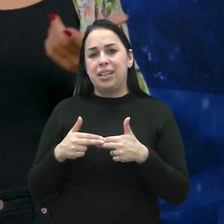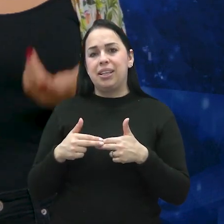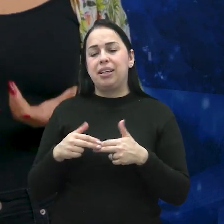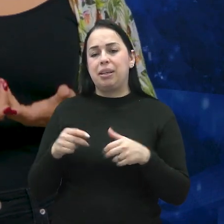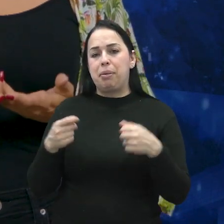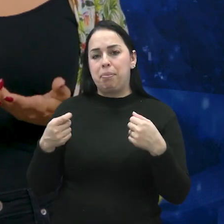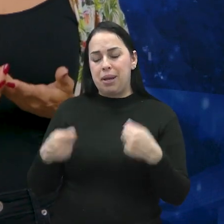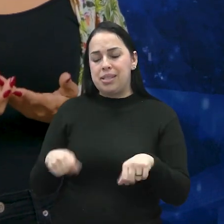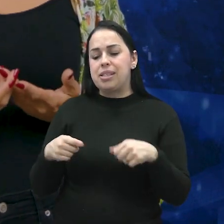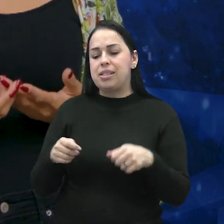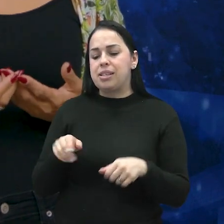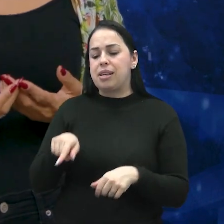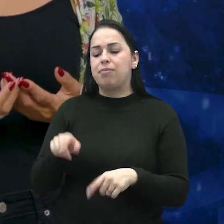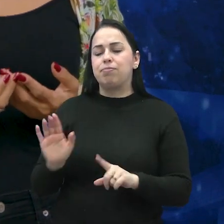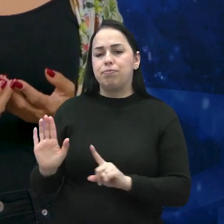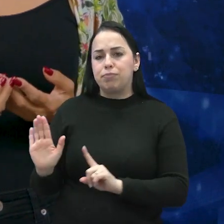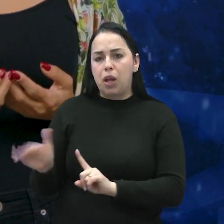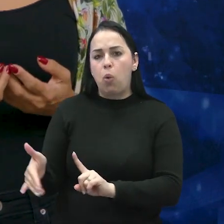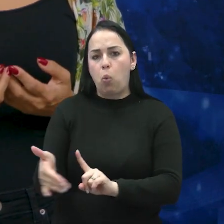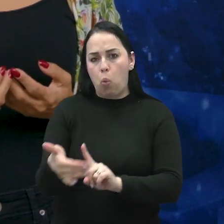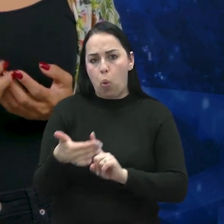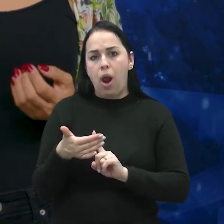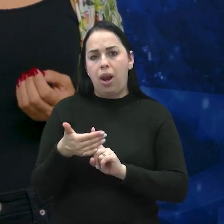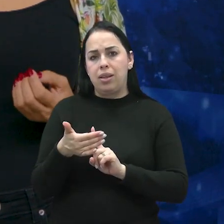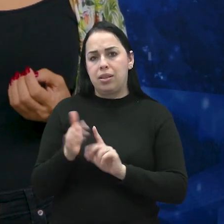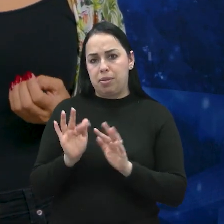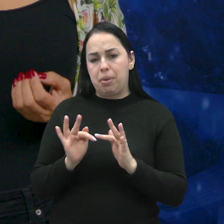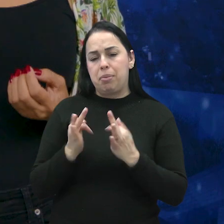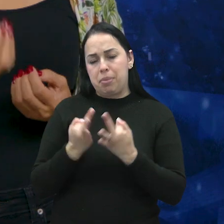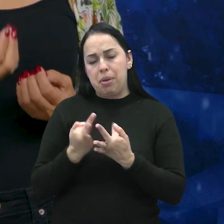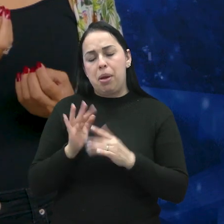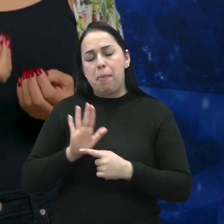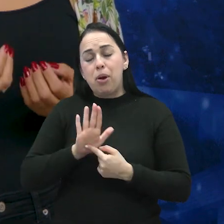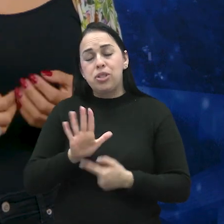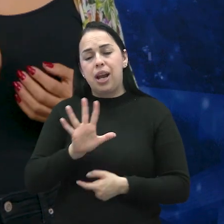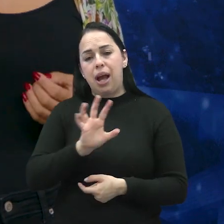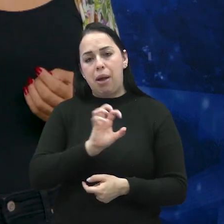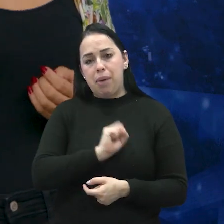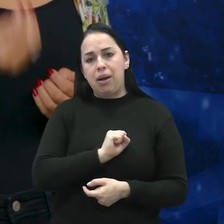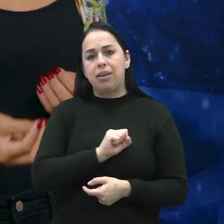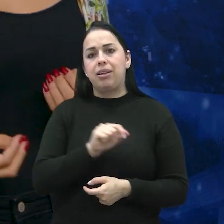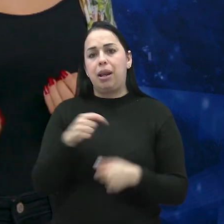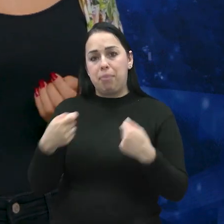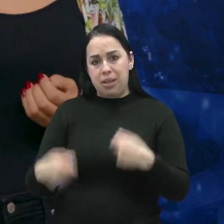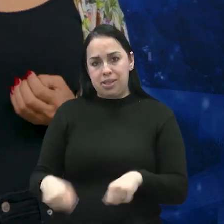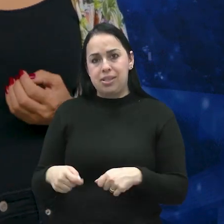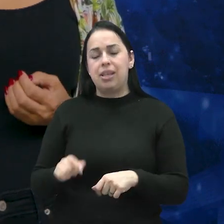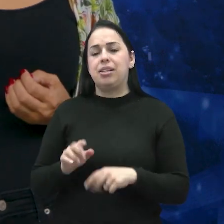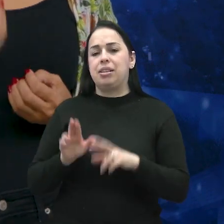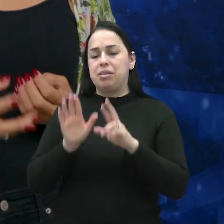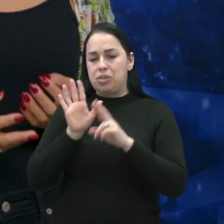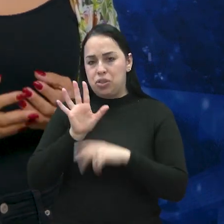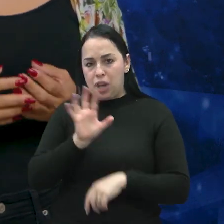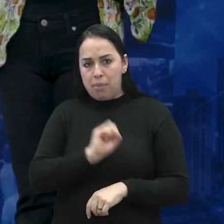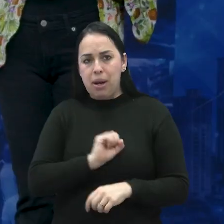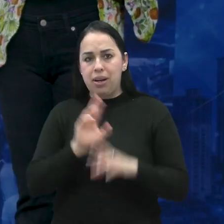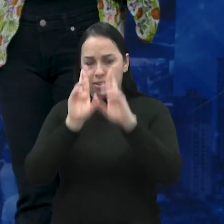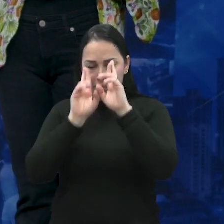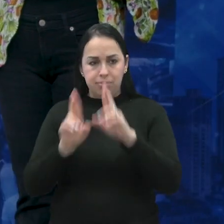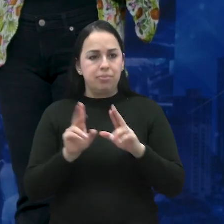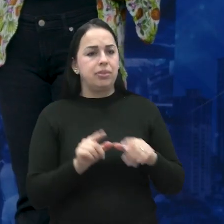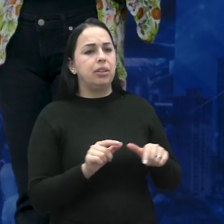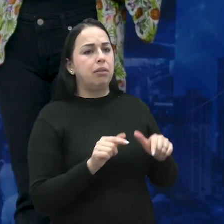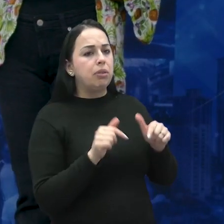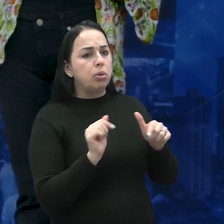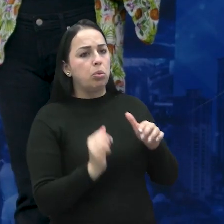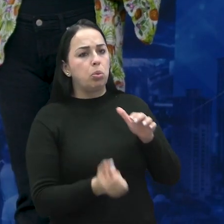mais a necessidade de que essa criança tenha o acesso ao amor, de que ela seja amada, de que ela seja respeitada. De